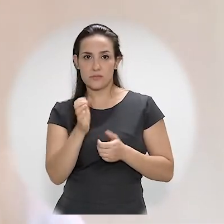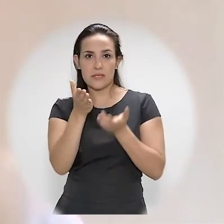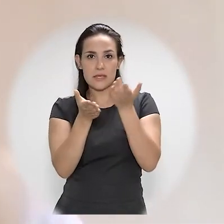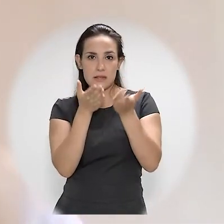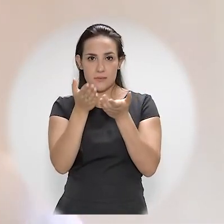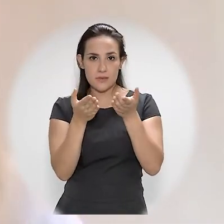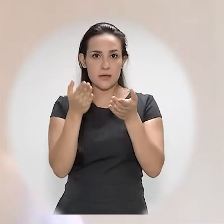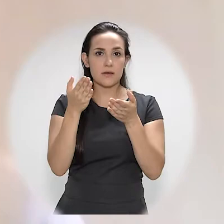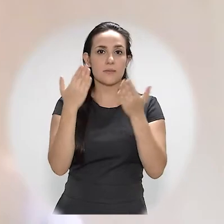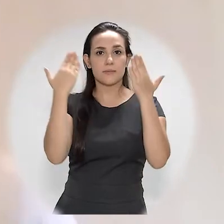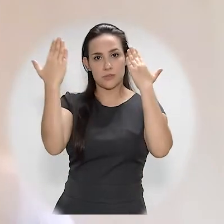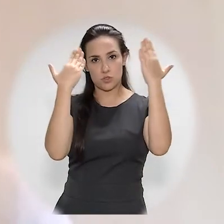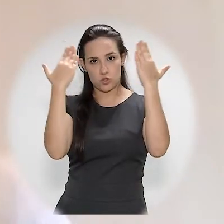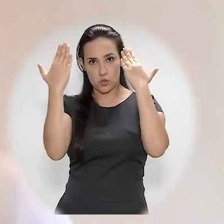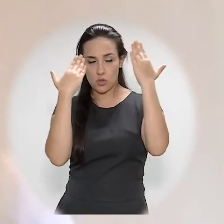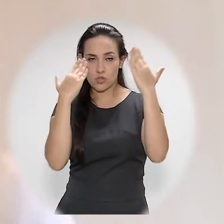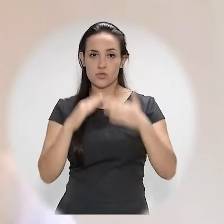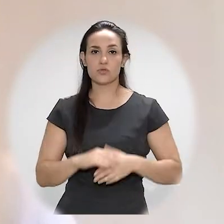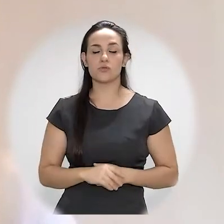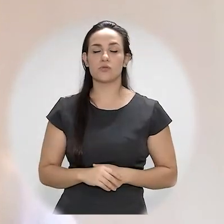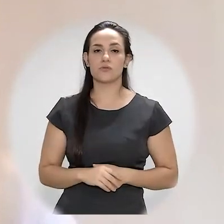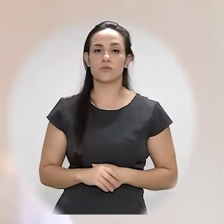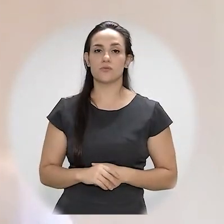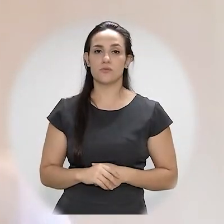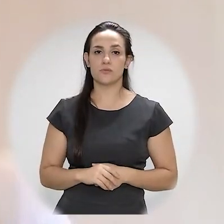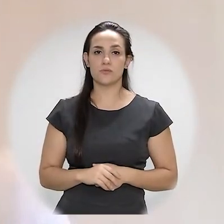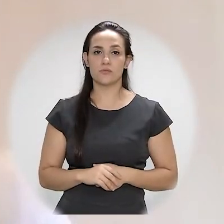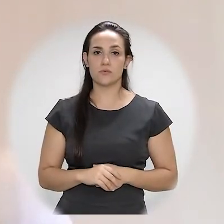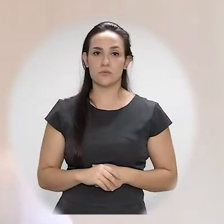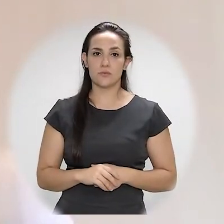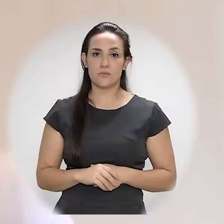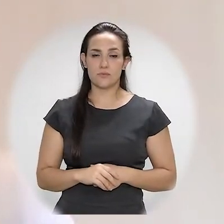telepsicoterapia, com telepsicoterapia que fosse, então,